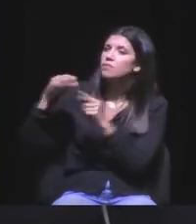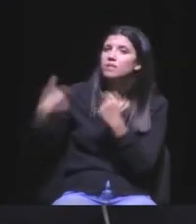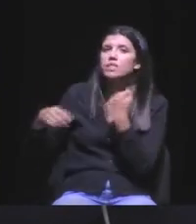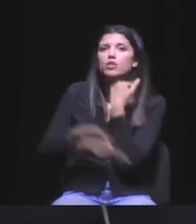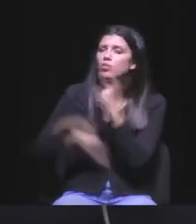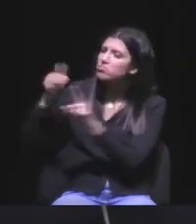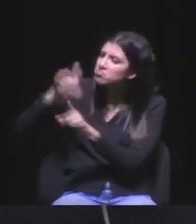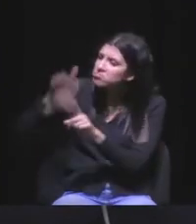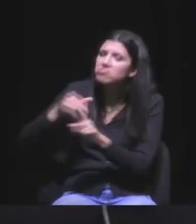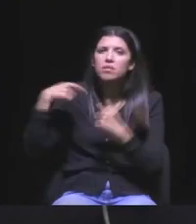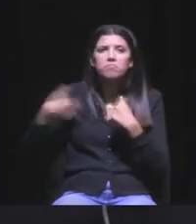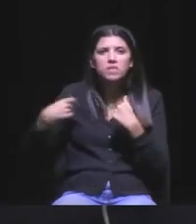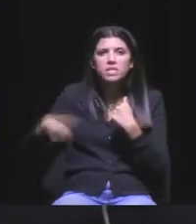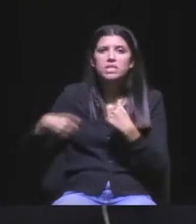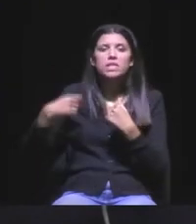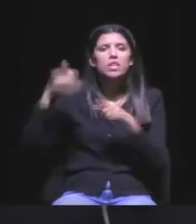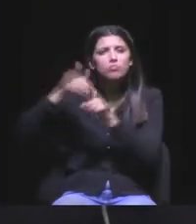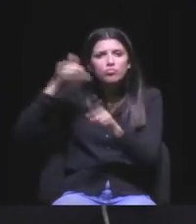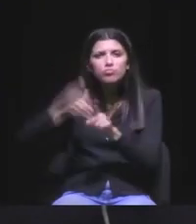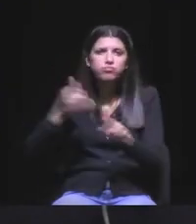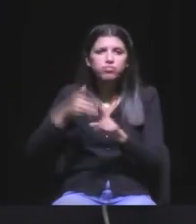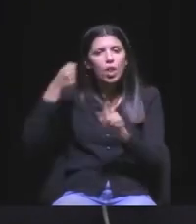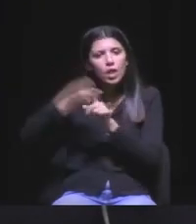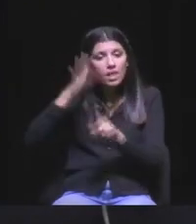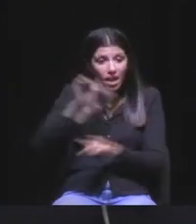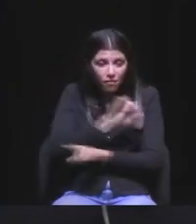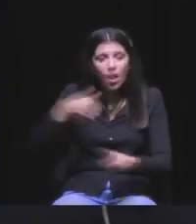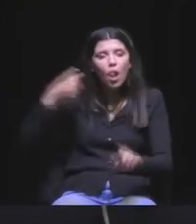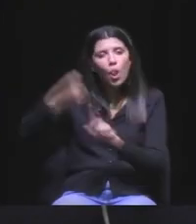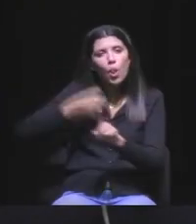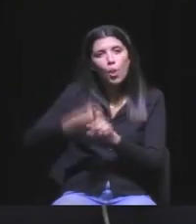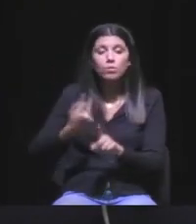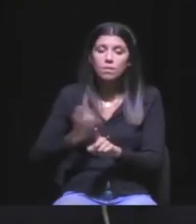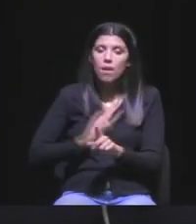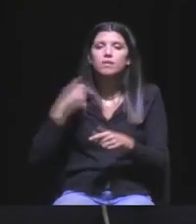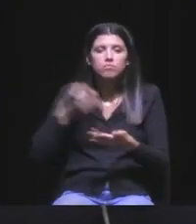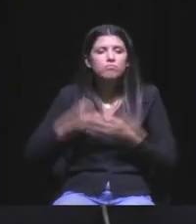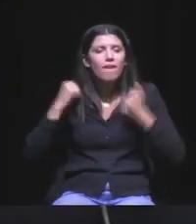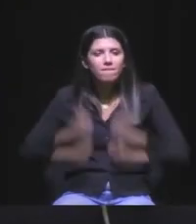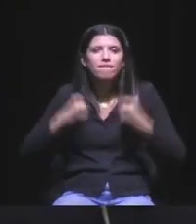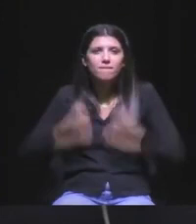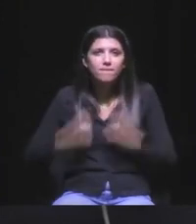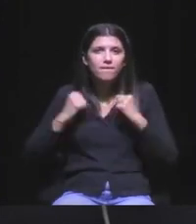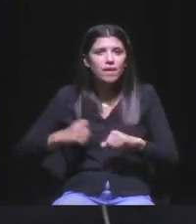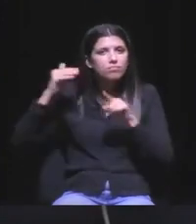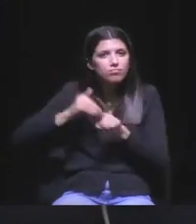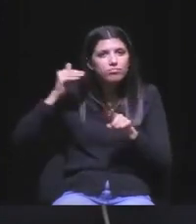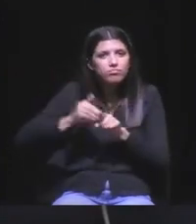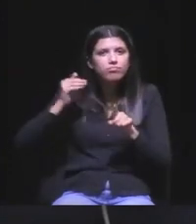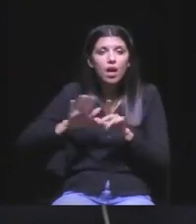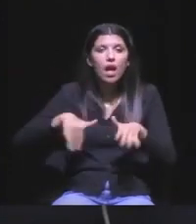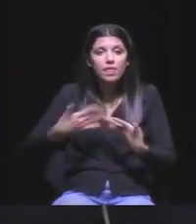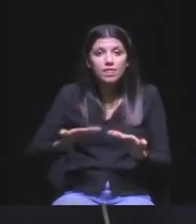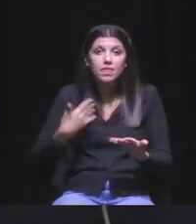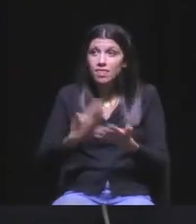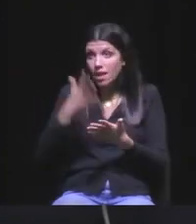Câmara Municipal, chateiem os deputados municipais. Lutem pelas vossas ideias. É preciso insistir, insistir, insistir, insistir até levarmos as nossas ideias